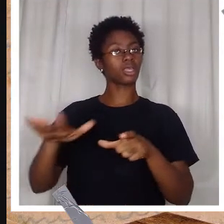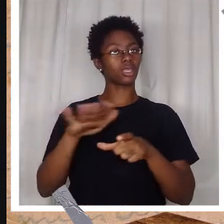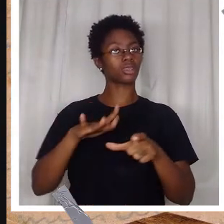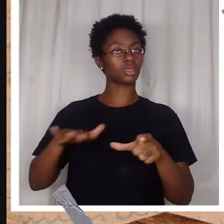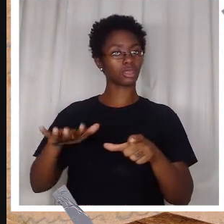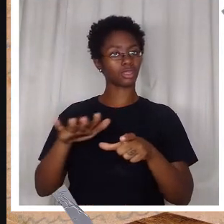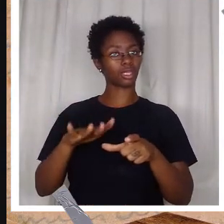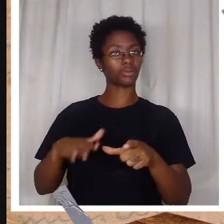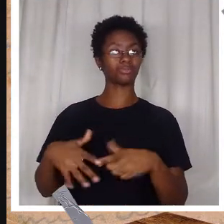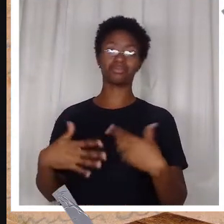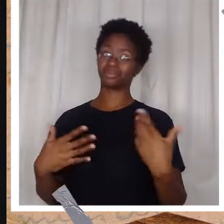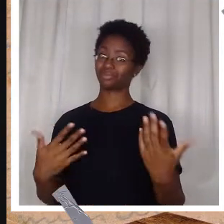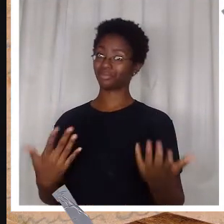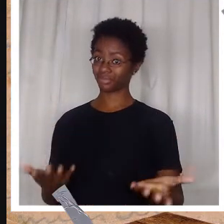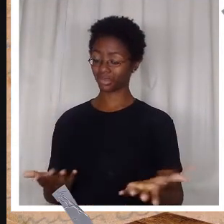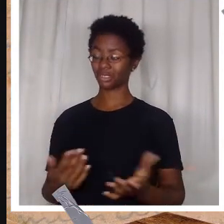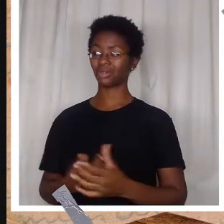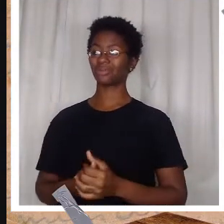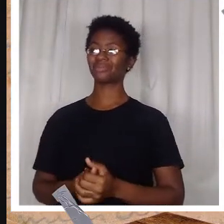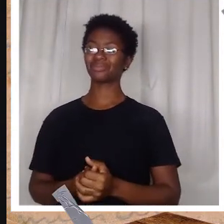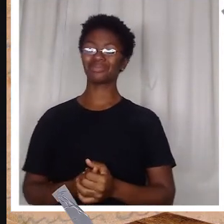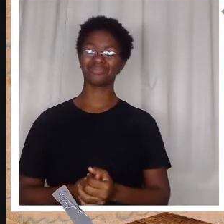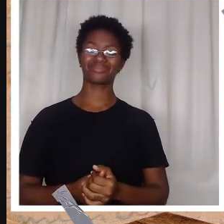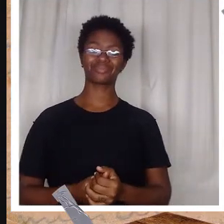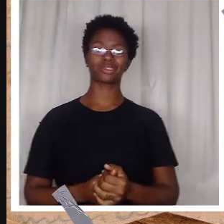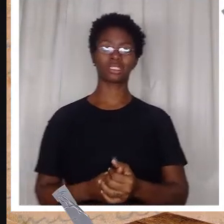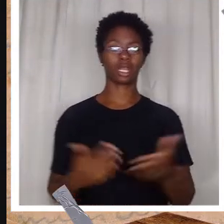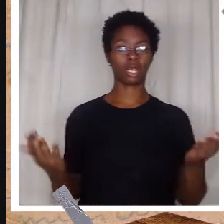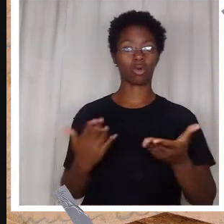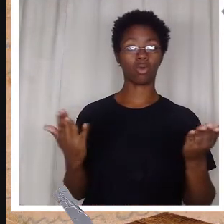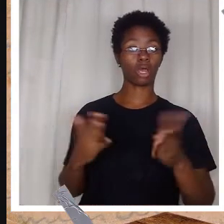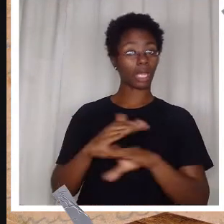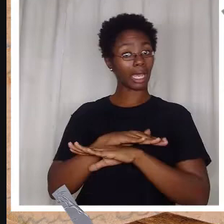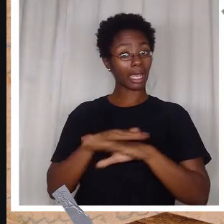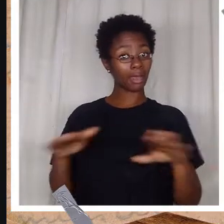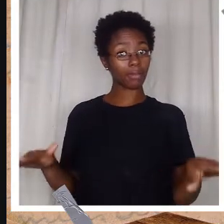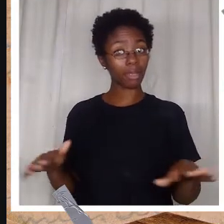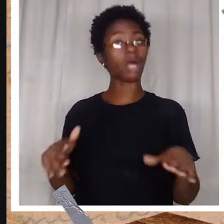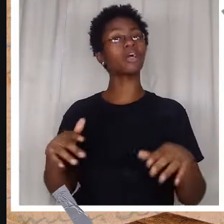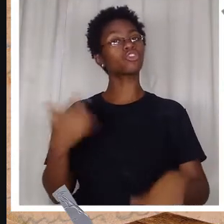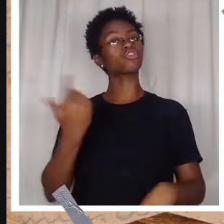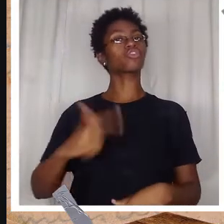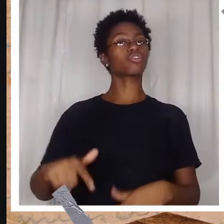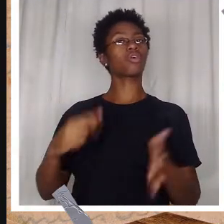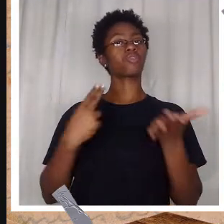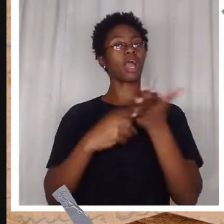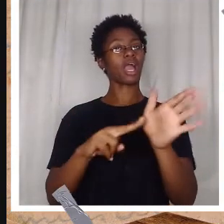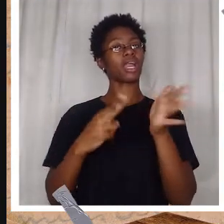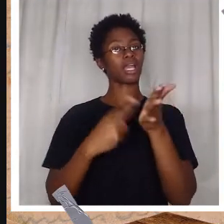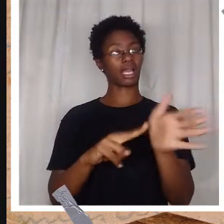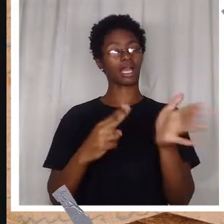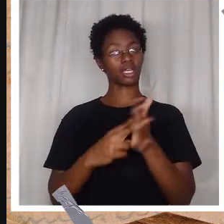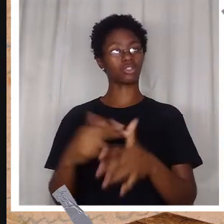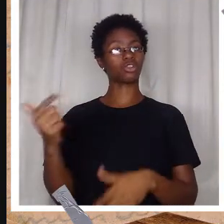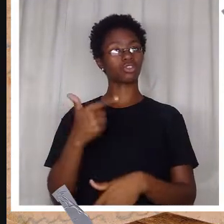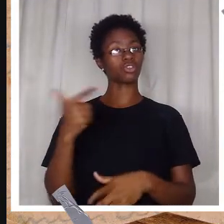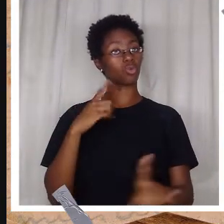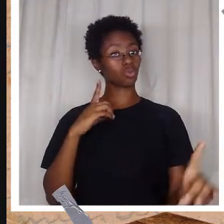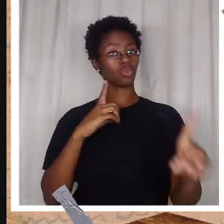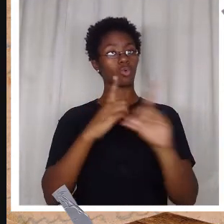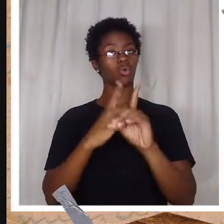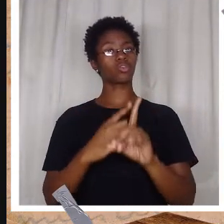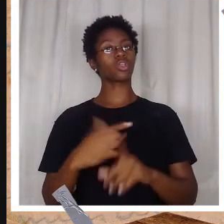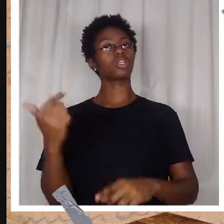gente? Agora vamos encerrar com mais uma das cartas, né? É o nosso segundo encontro, a segunda